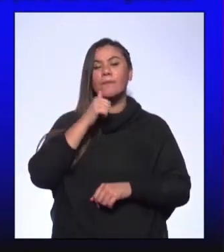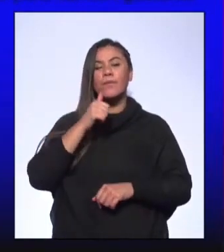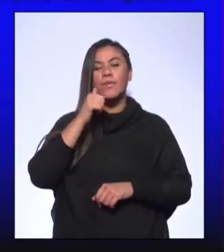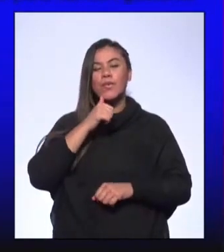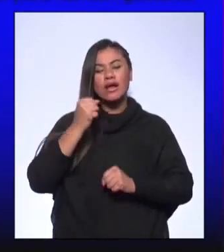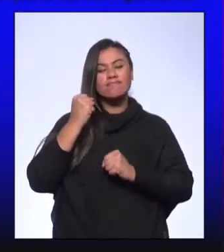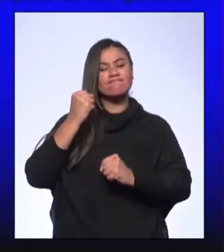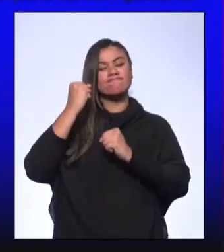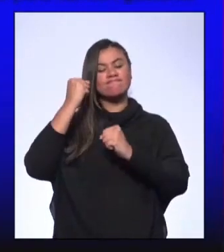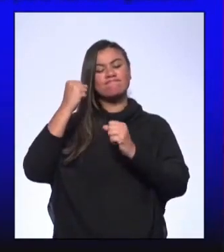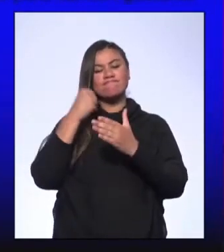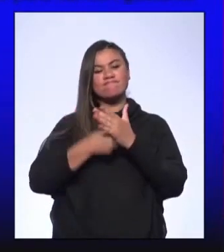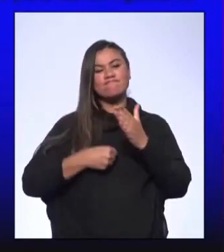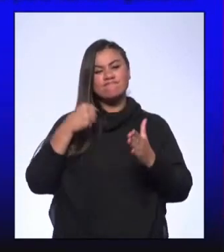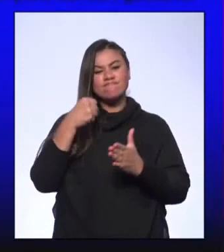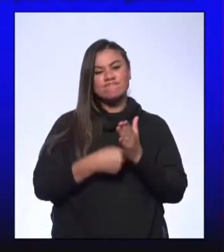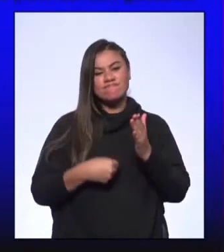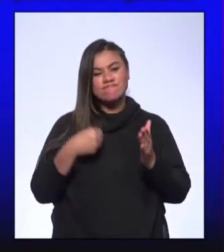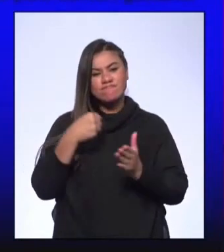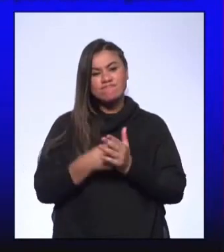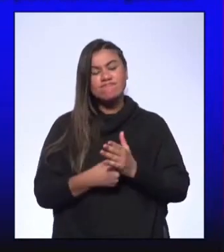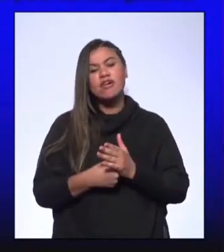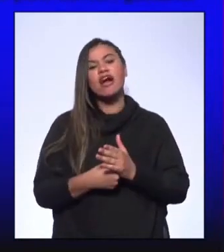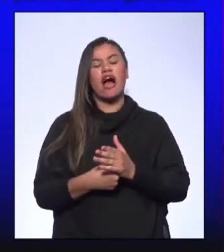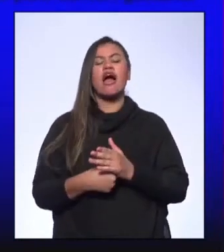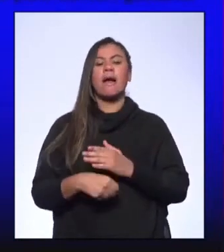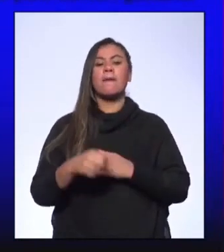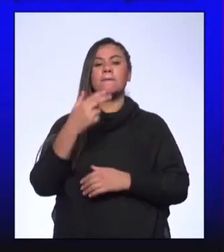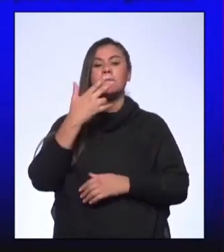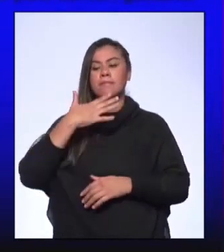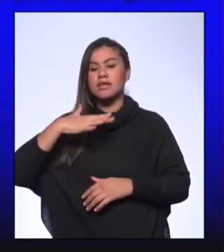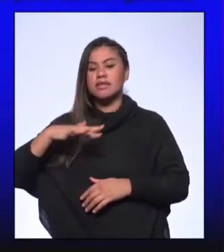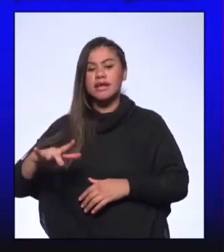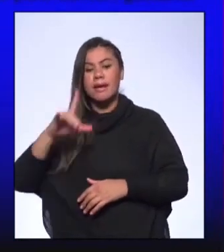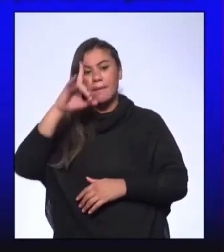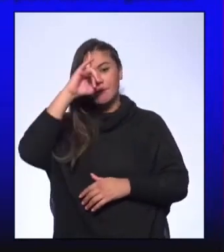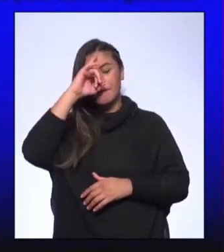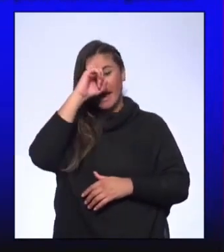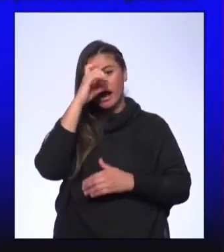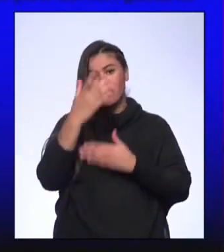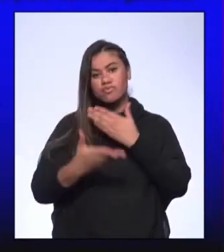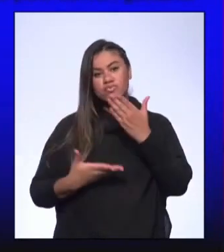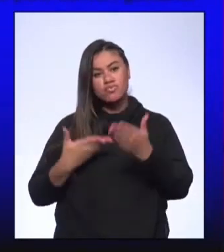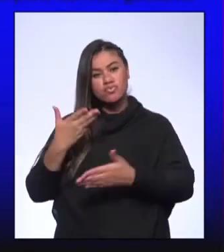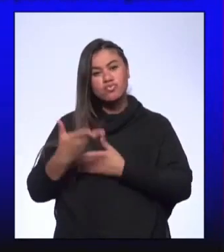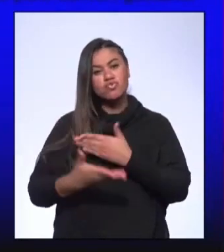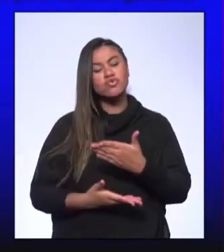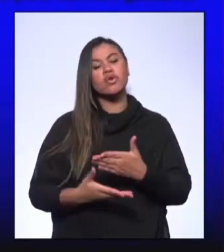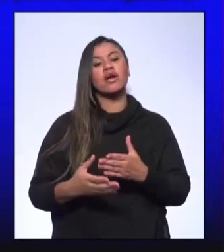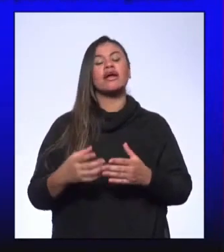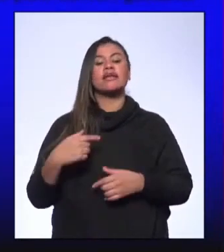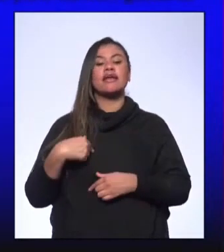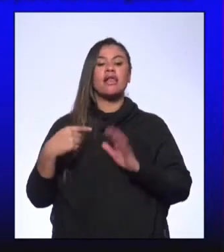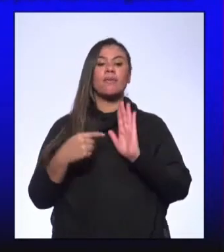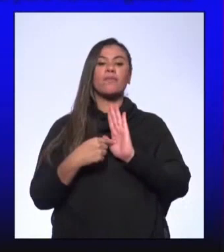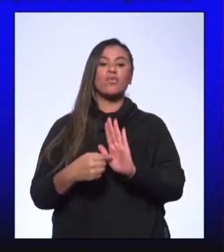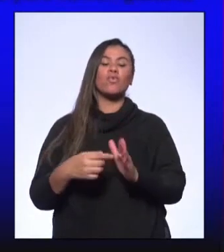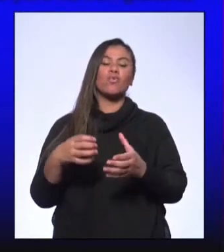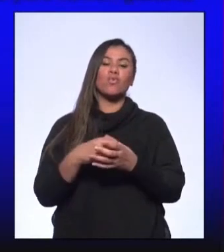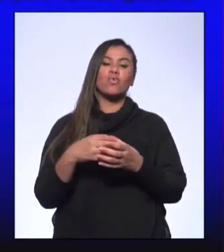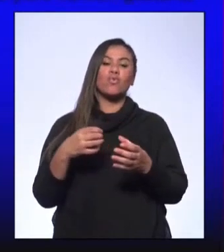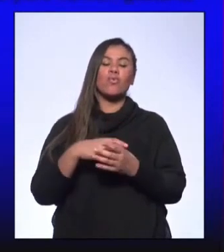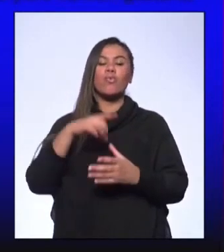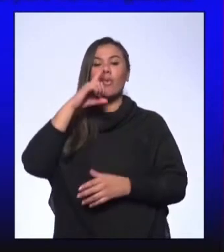tem trabalhado na saúde pública de uma maneira exemplar. Ela compartilhou comigo aqui os grupos de risco que